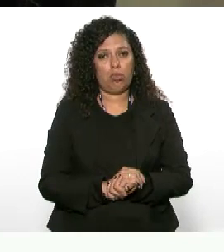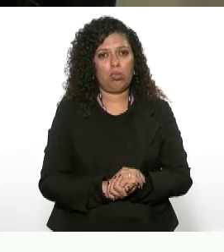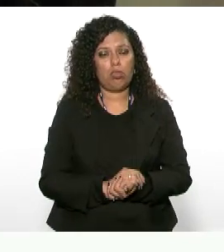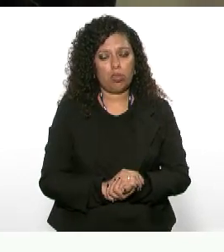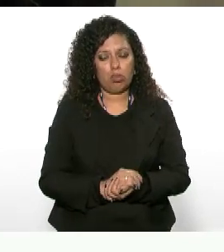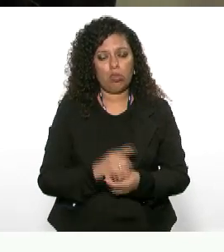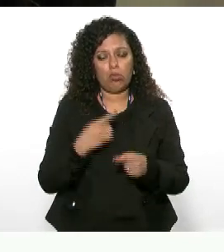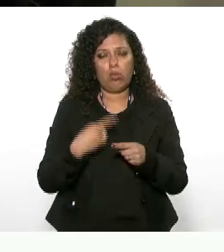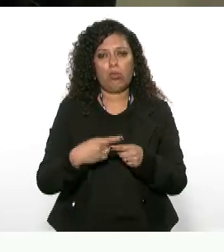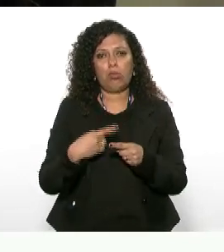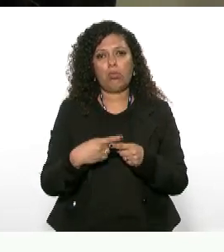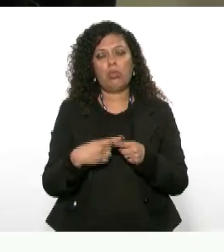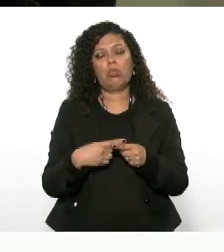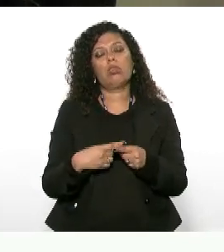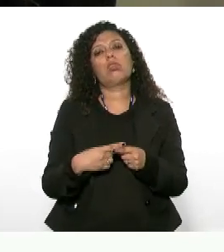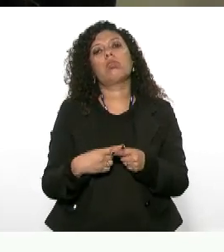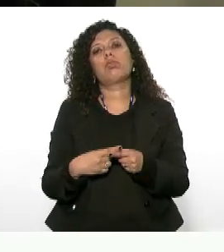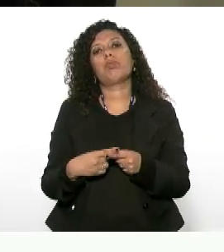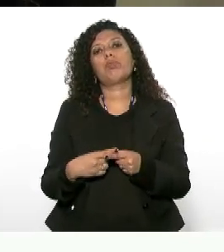lei que acabe,